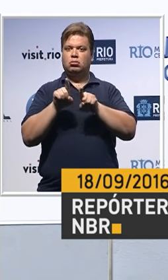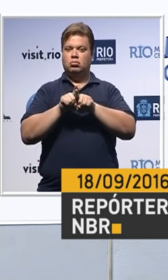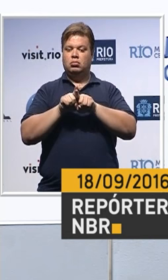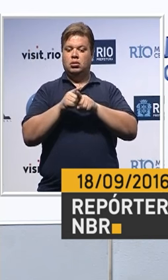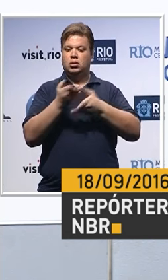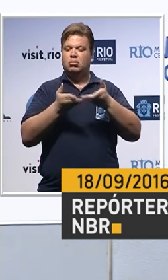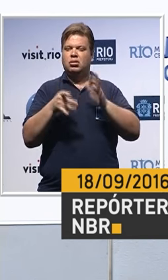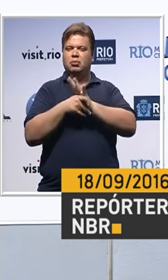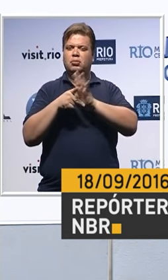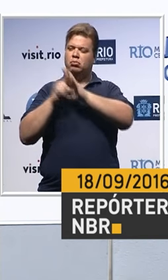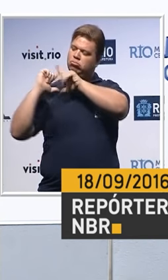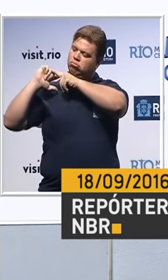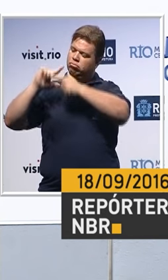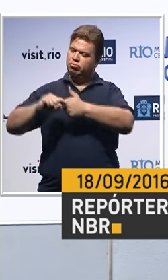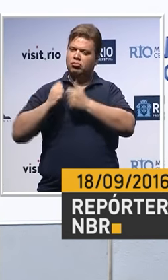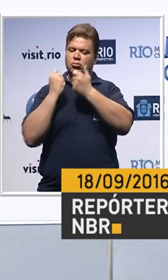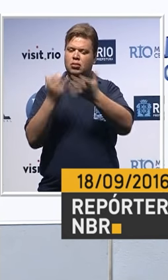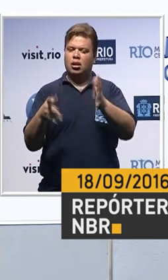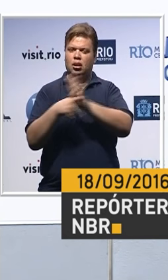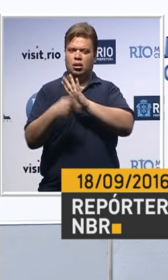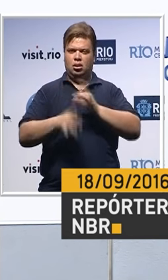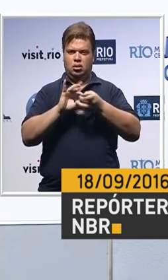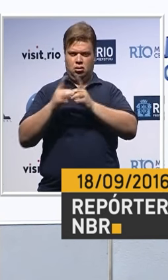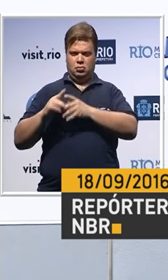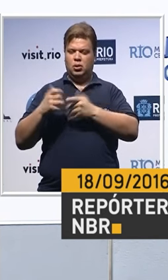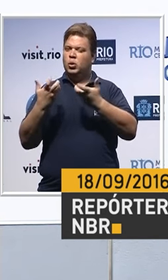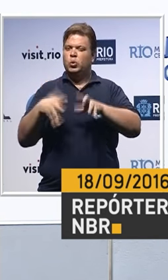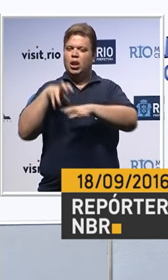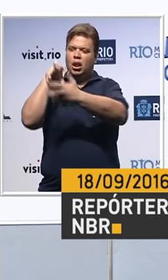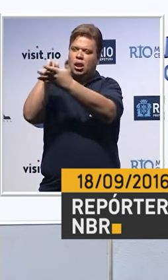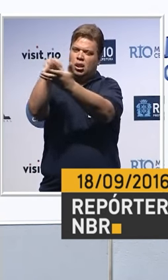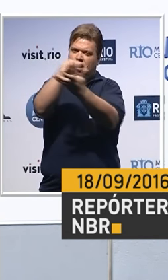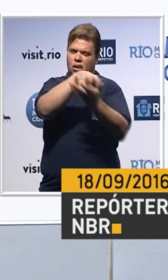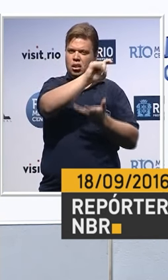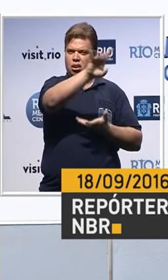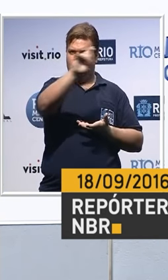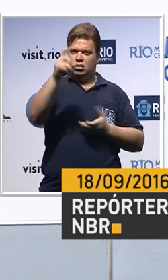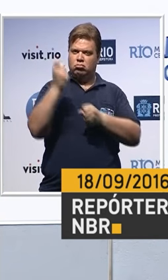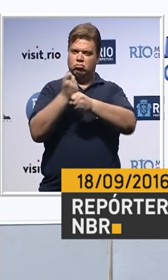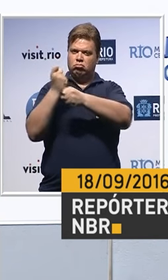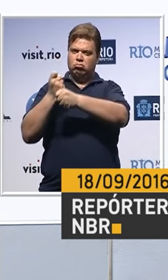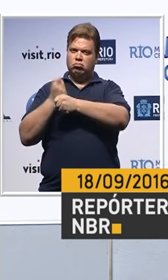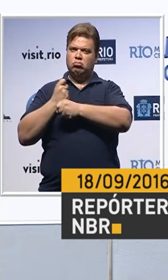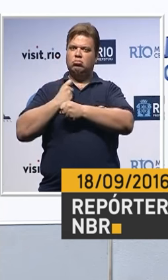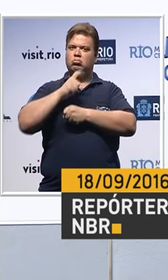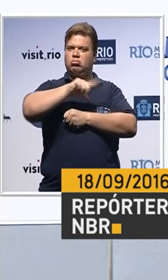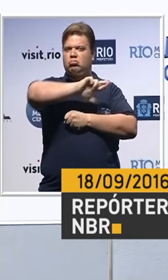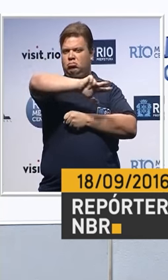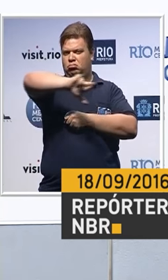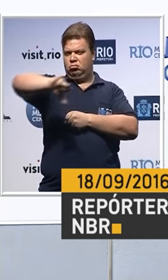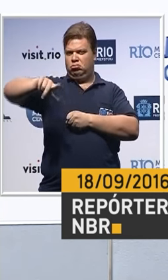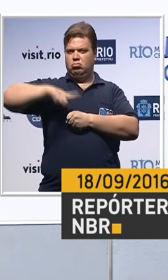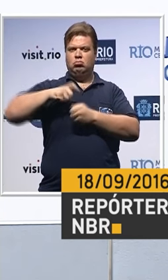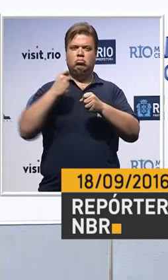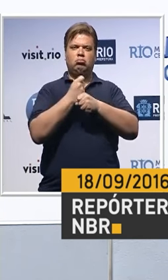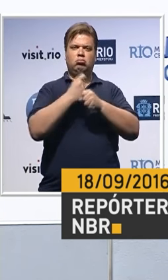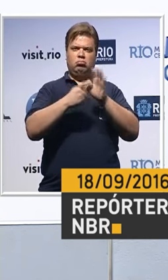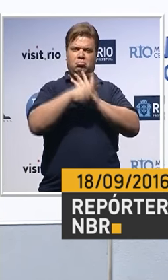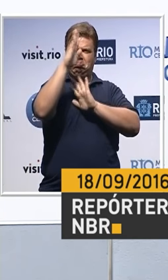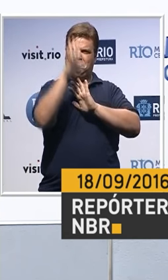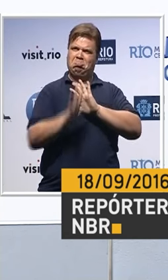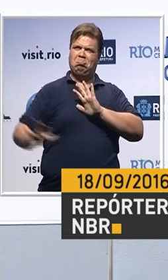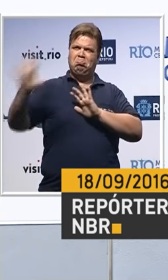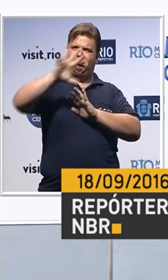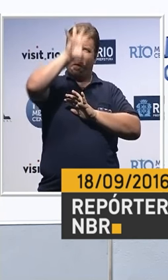olímpico. Nós não queremos que os equipamentos que foram construídos em todos os cantos do Brasil para